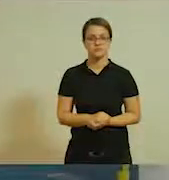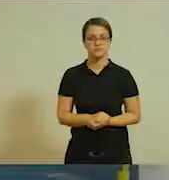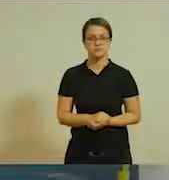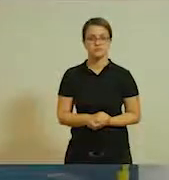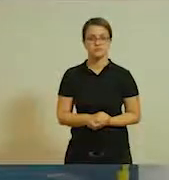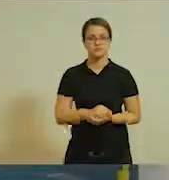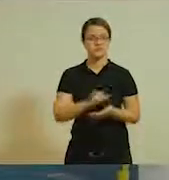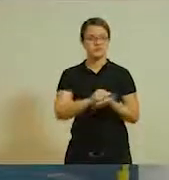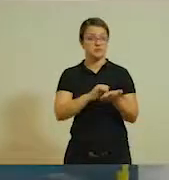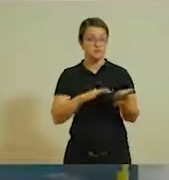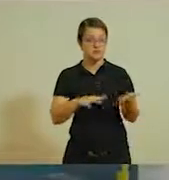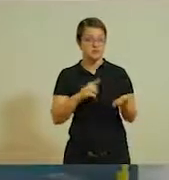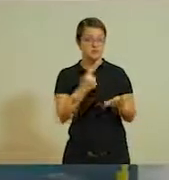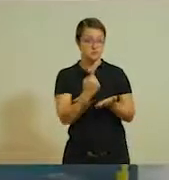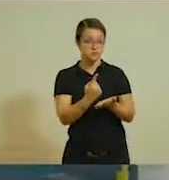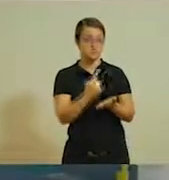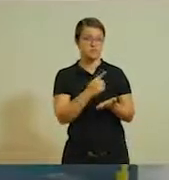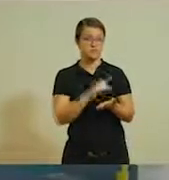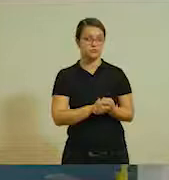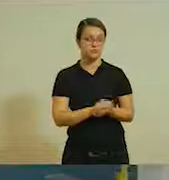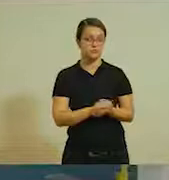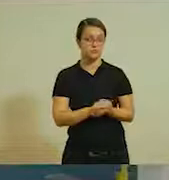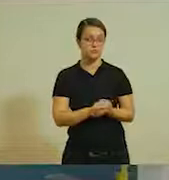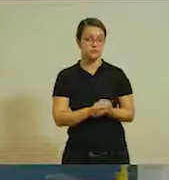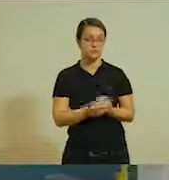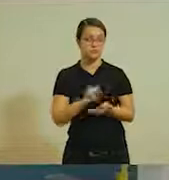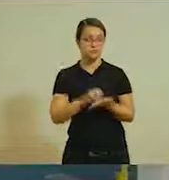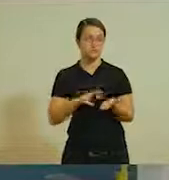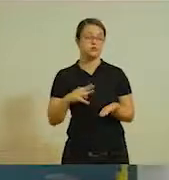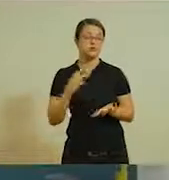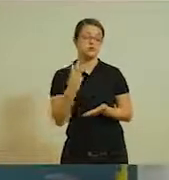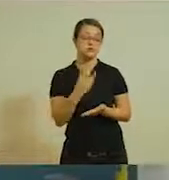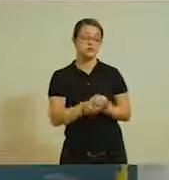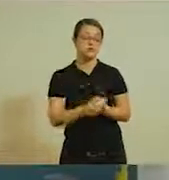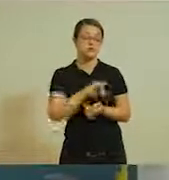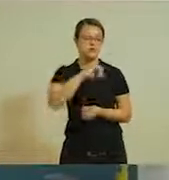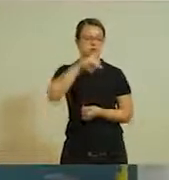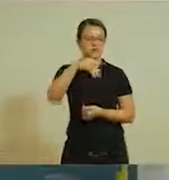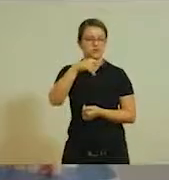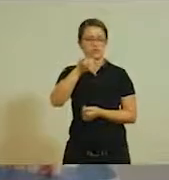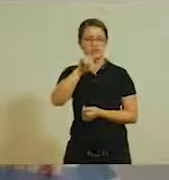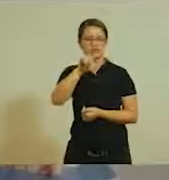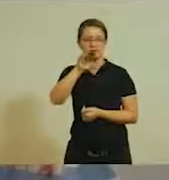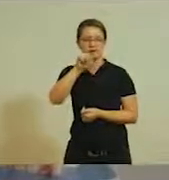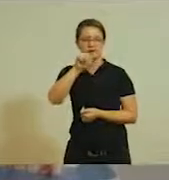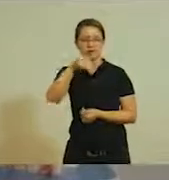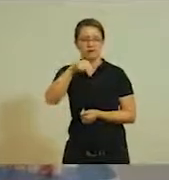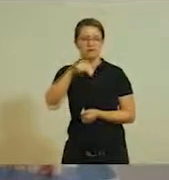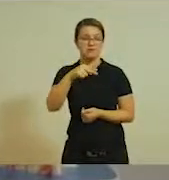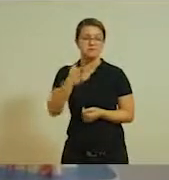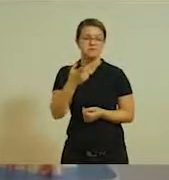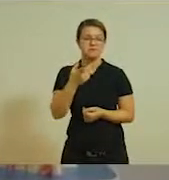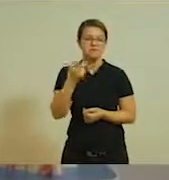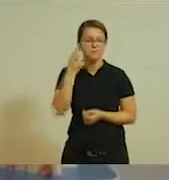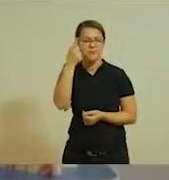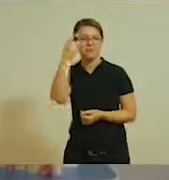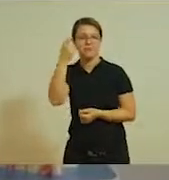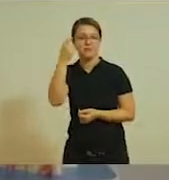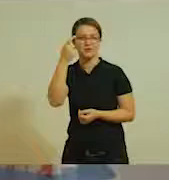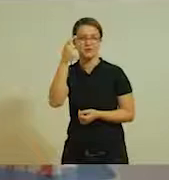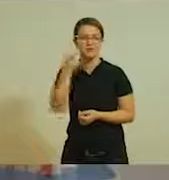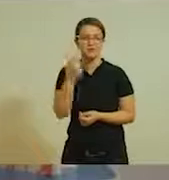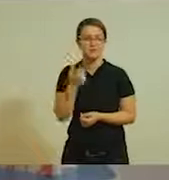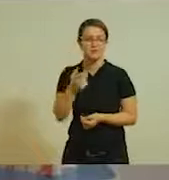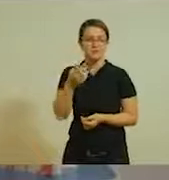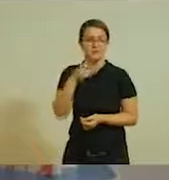Ainda no exercício da atividade 1, exercício número 3. Juliana está brincando de adivinhação com seu amigo.